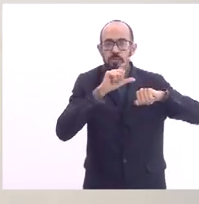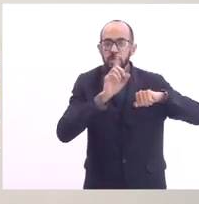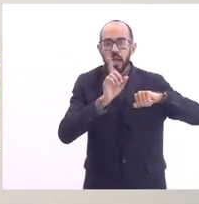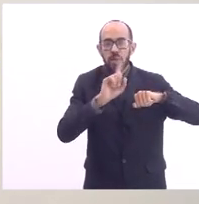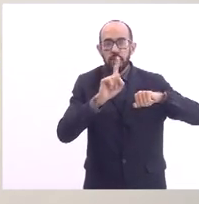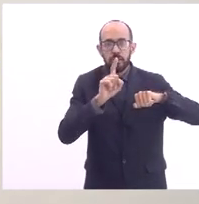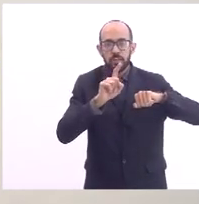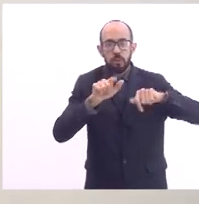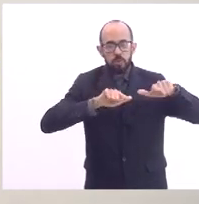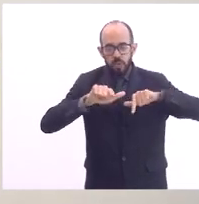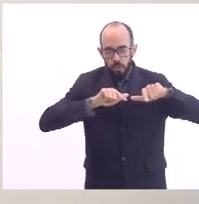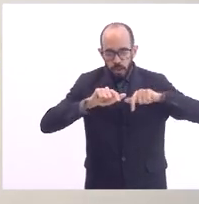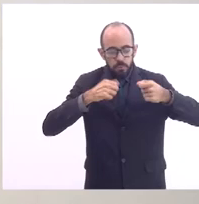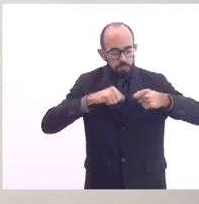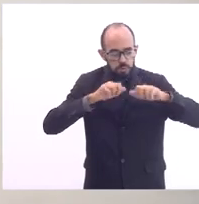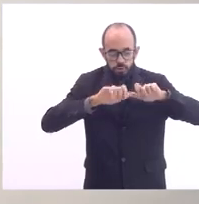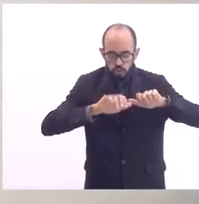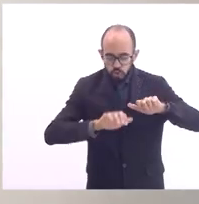absurdo, entendeu? E as pessoas